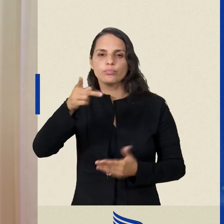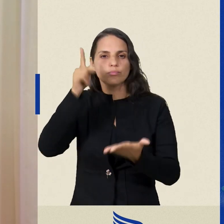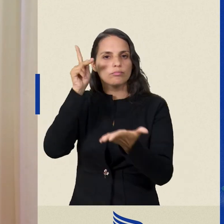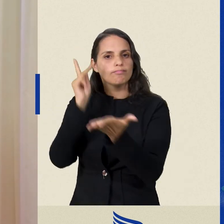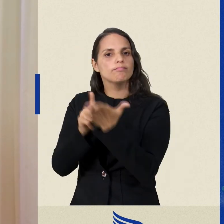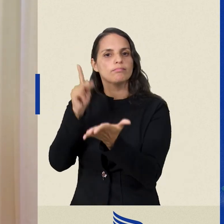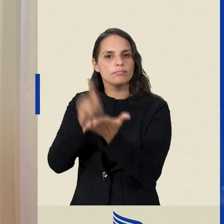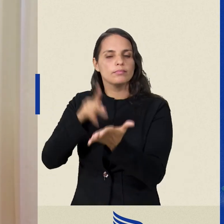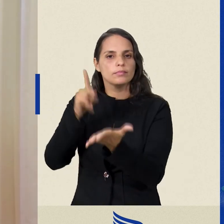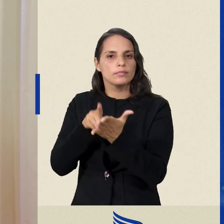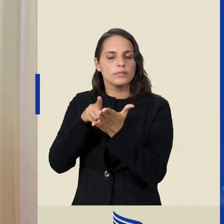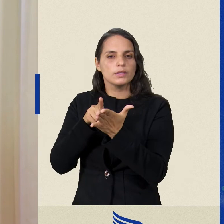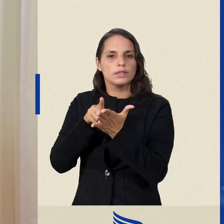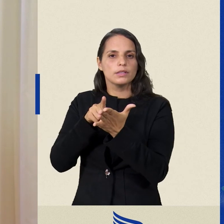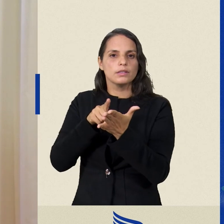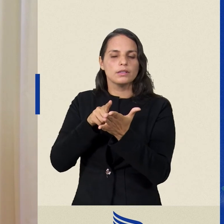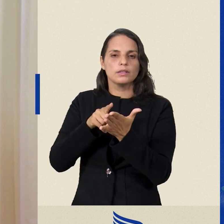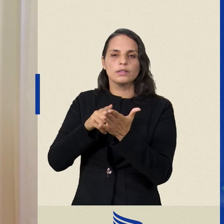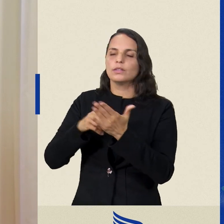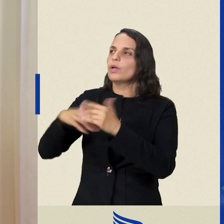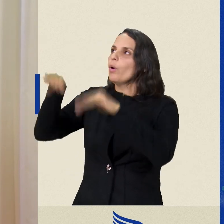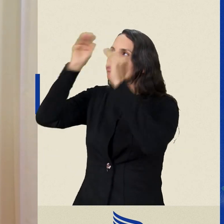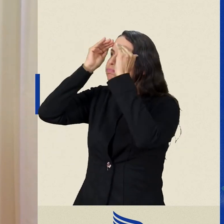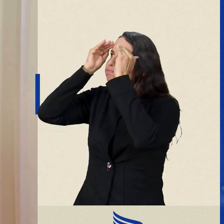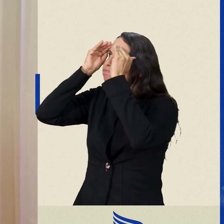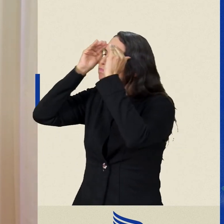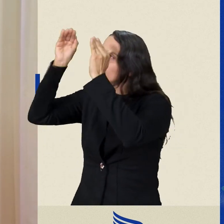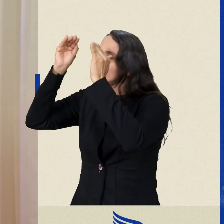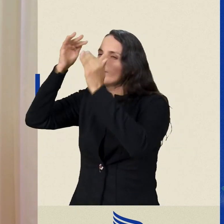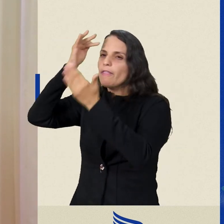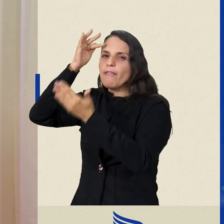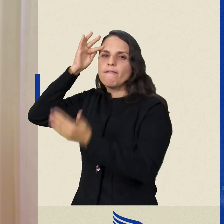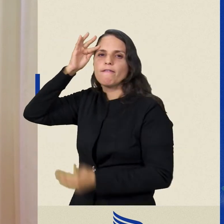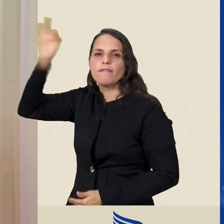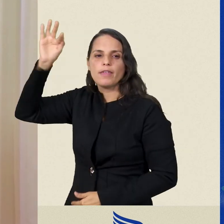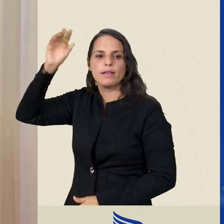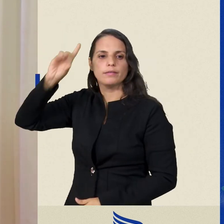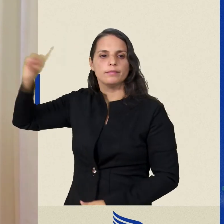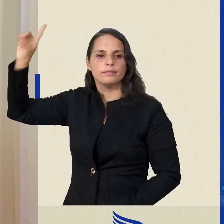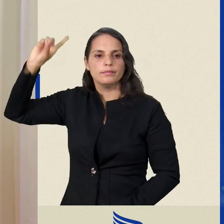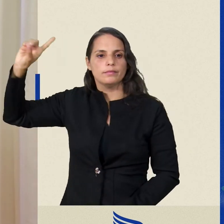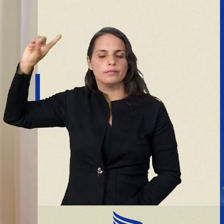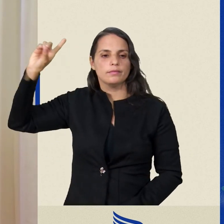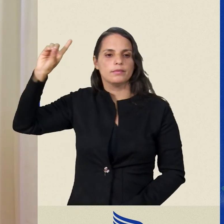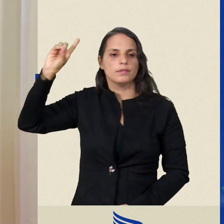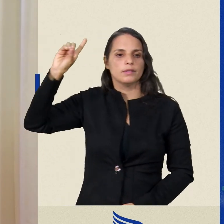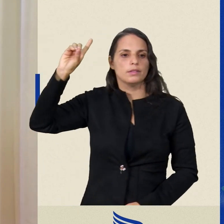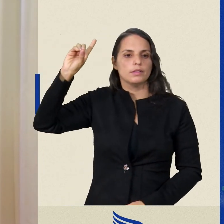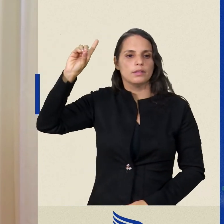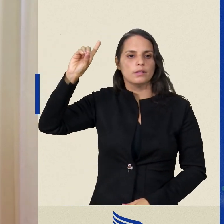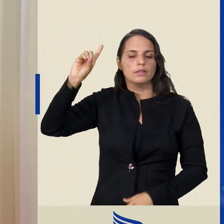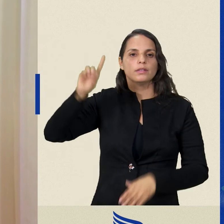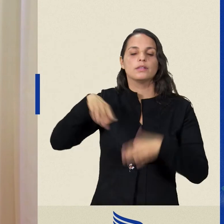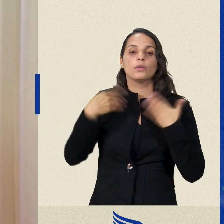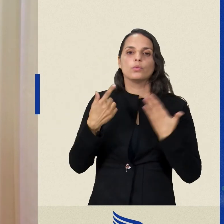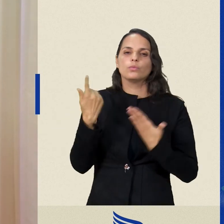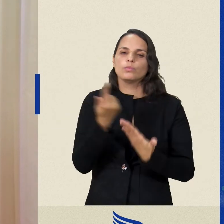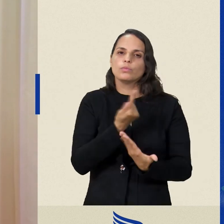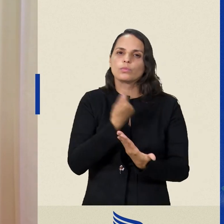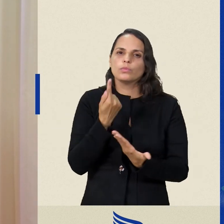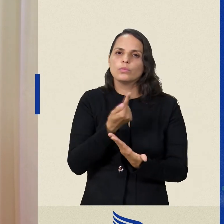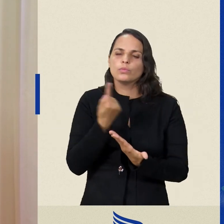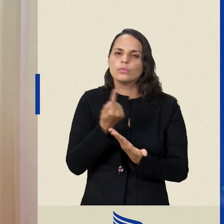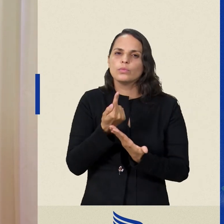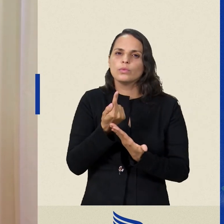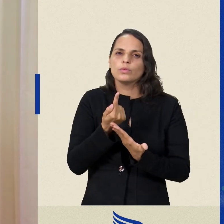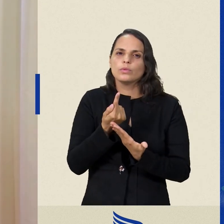verdadeira, que cumpriu seu ministério fielmente. Que atitude tomamos diante